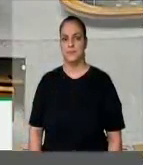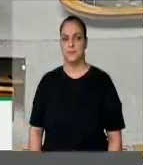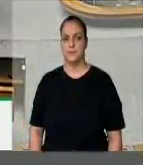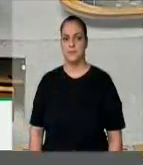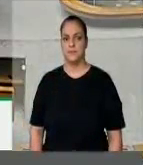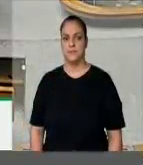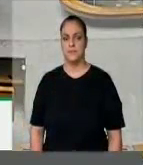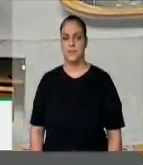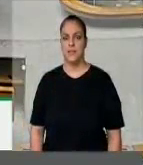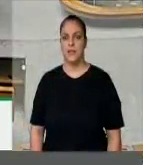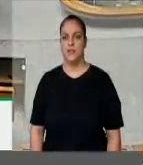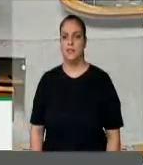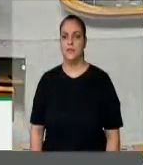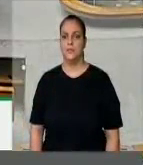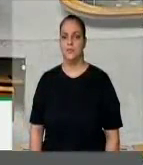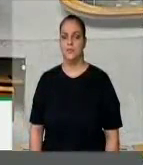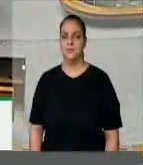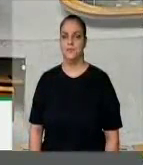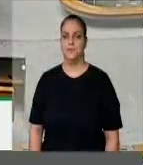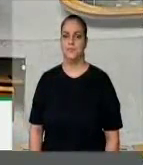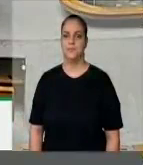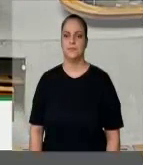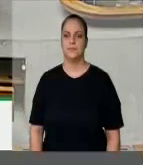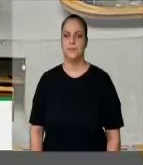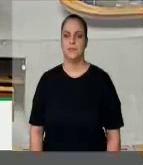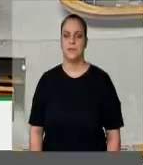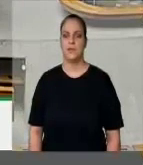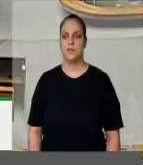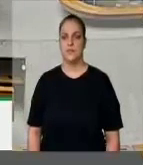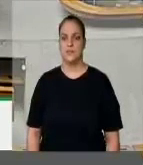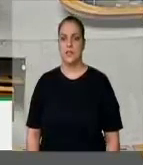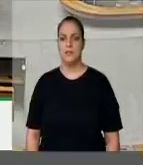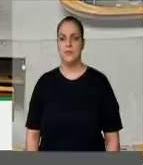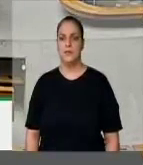Não fala mal da Benedita, não é ela.